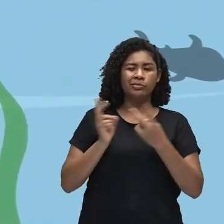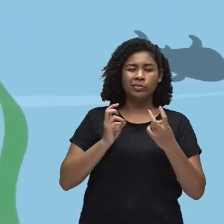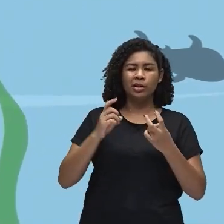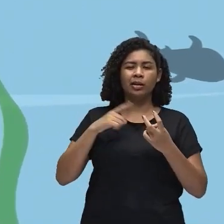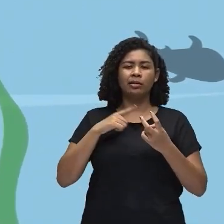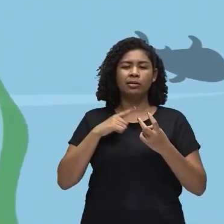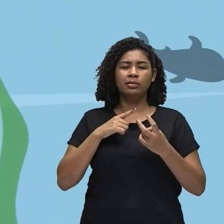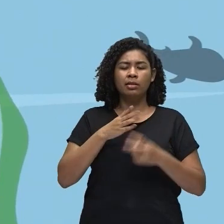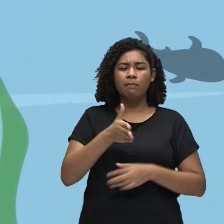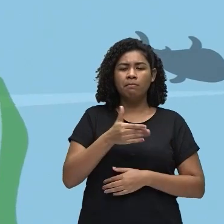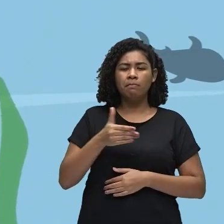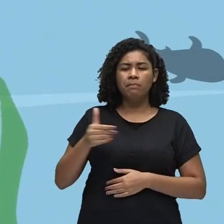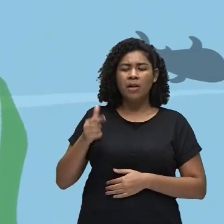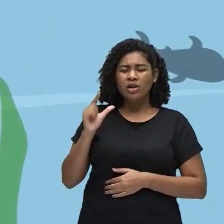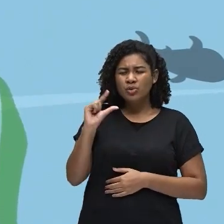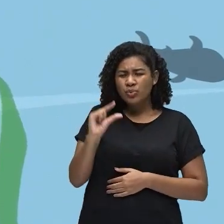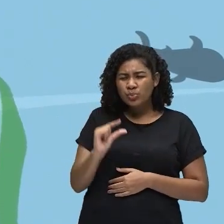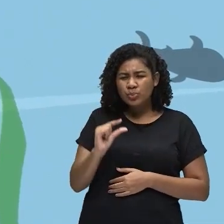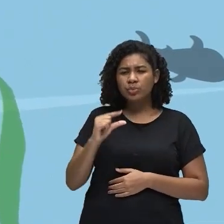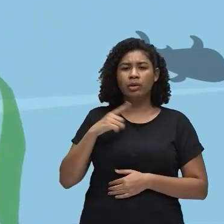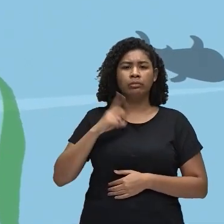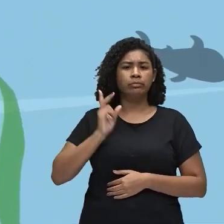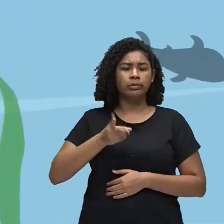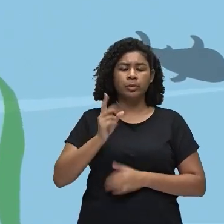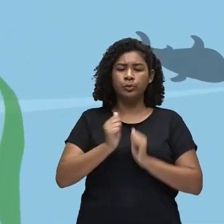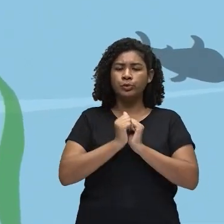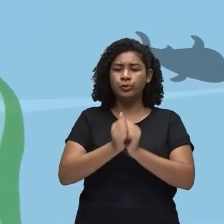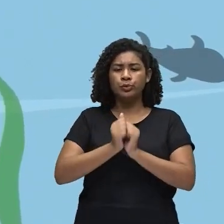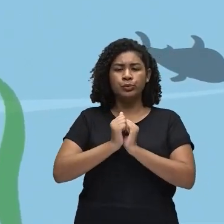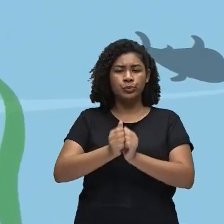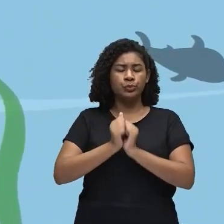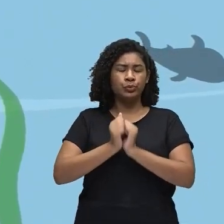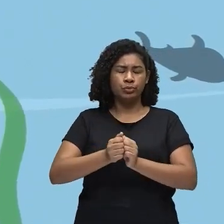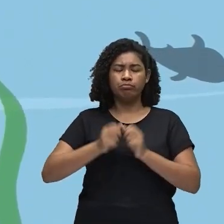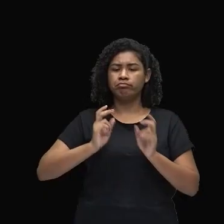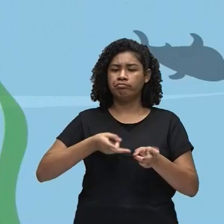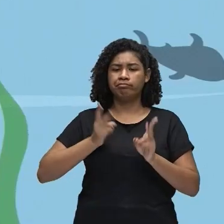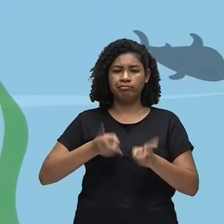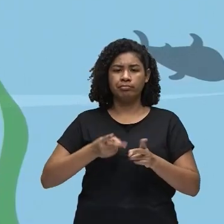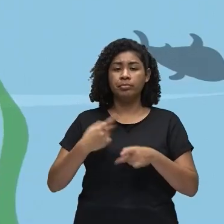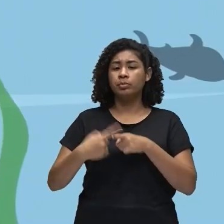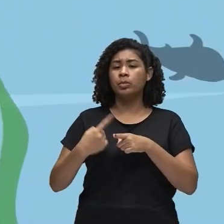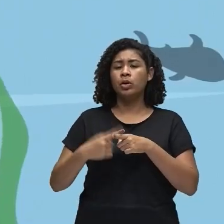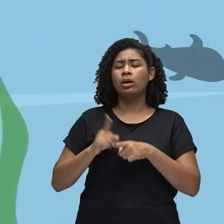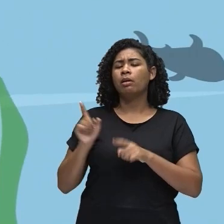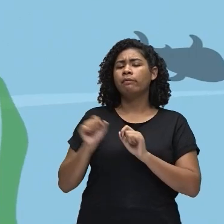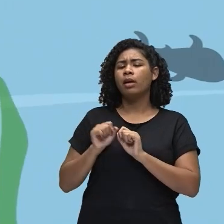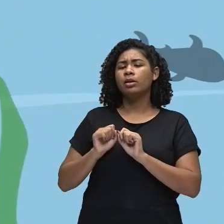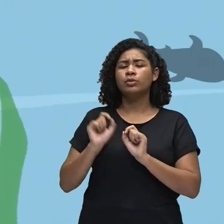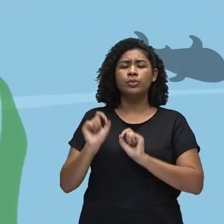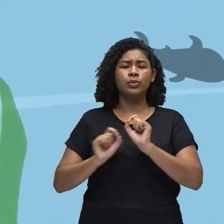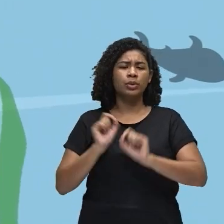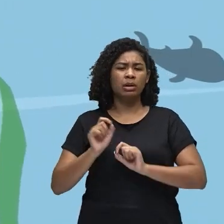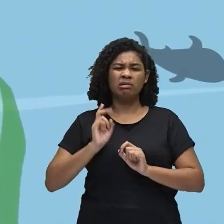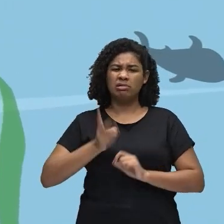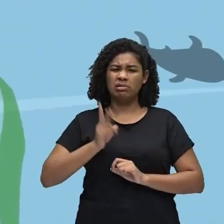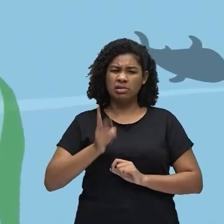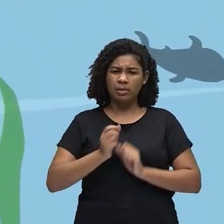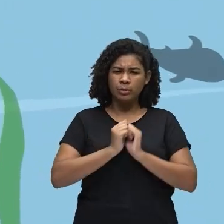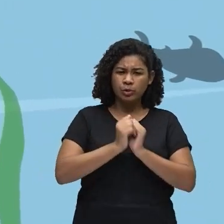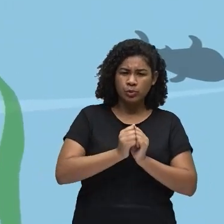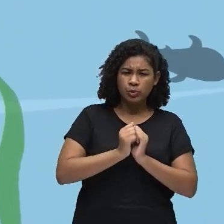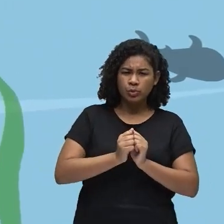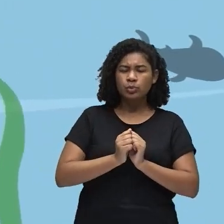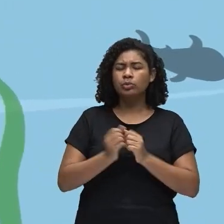pequenos peixes ao redor desse tubarão. O que ele faz? Ele sempre fica ao redor do tubarão, fica embaixo